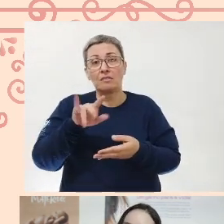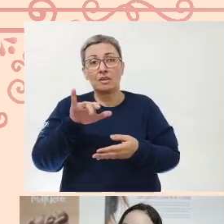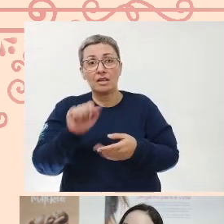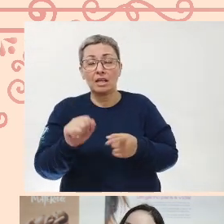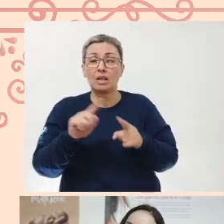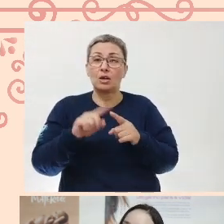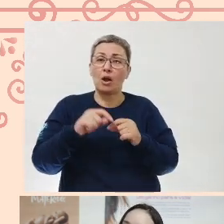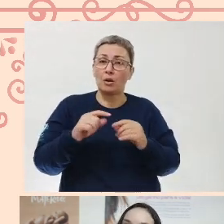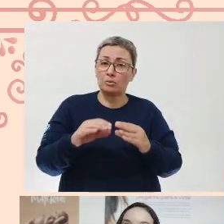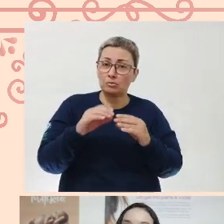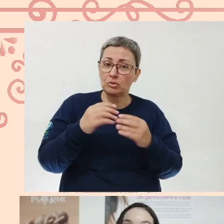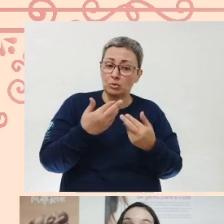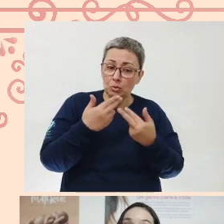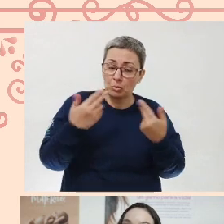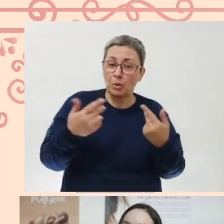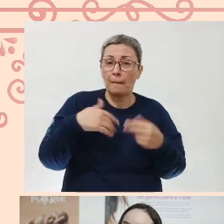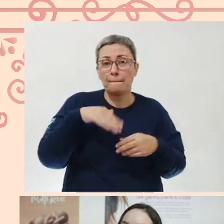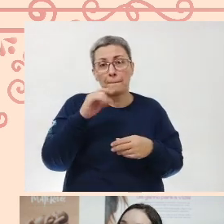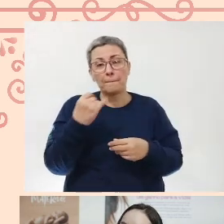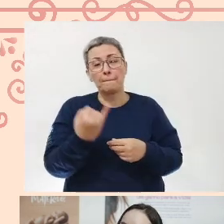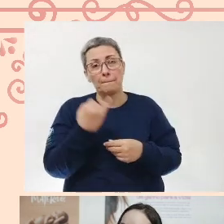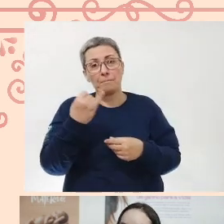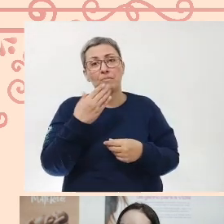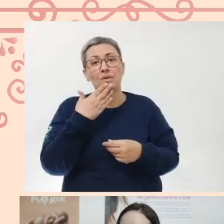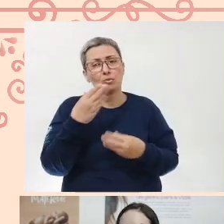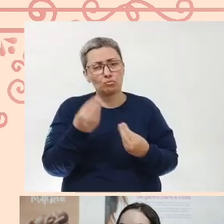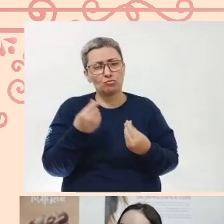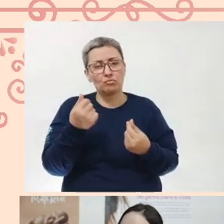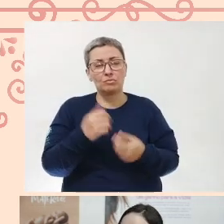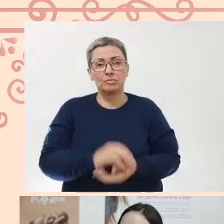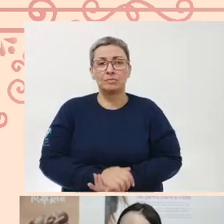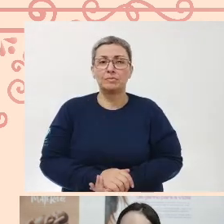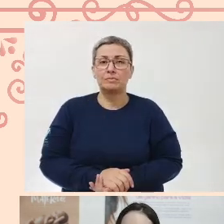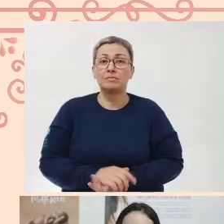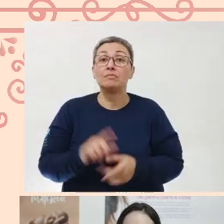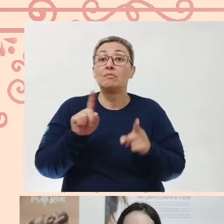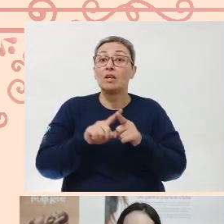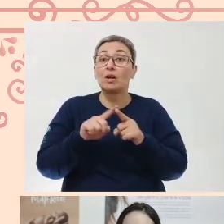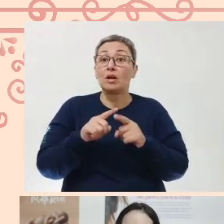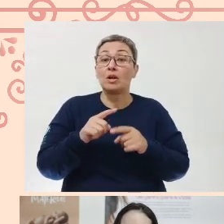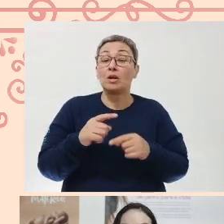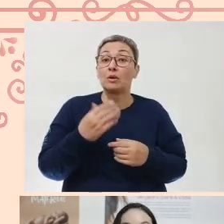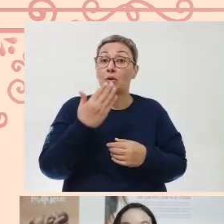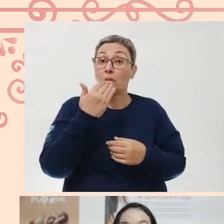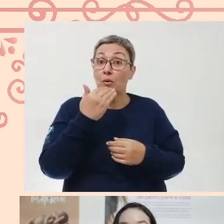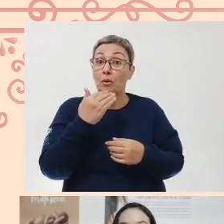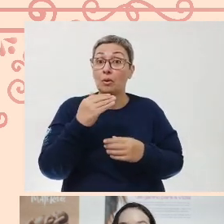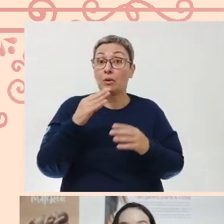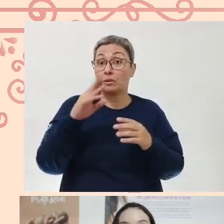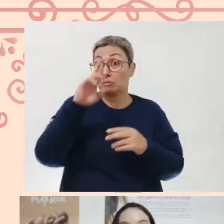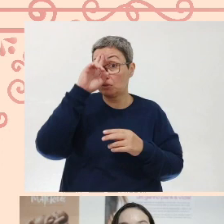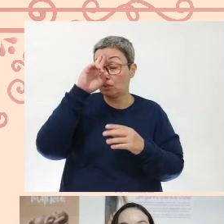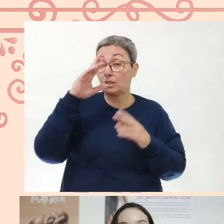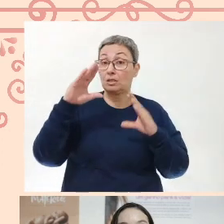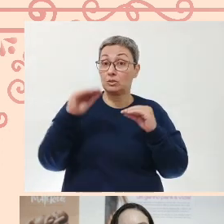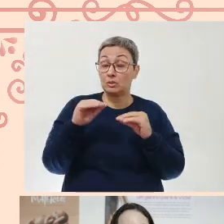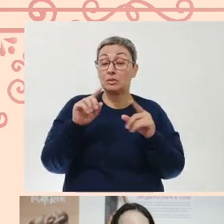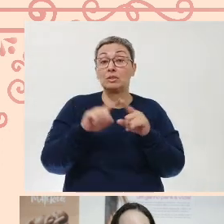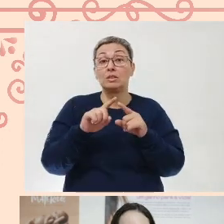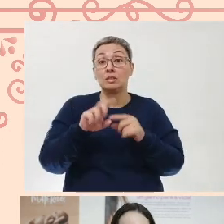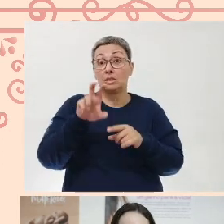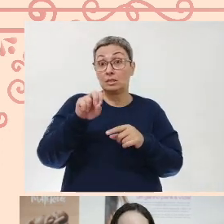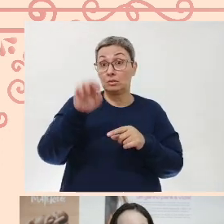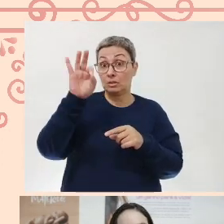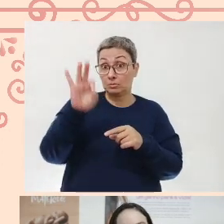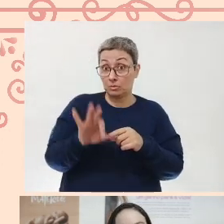com aveia. São lanches intercalares muito mais nutritivos e são muito saborosos. E um almoço e um jantar perfeito